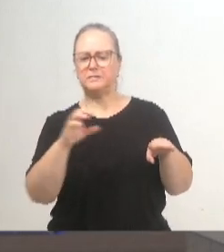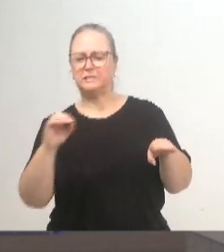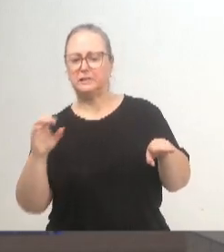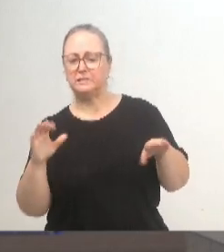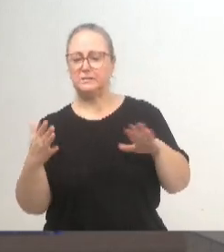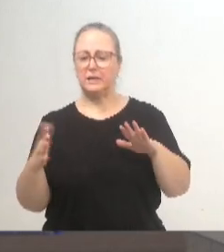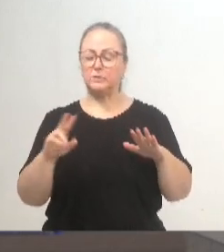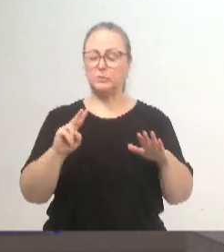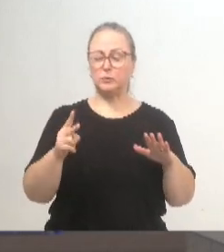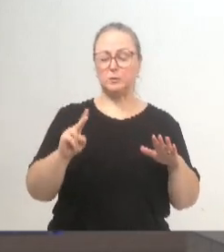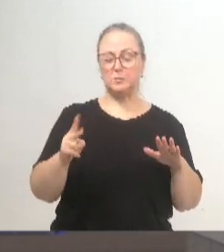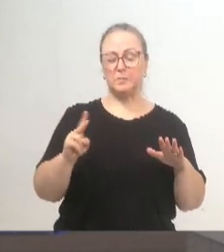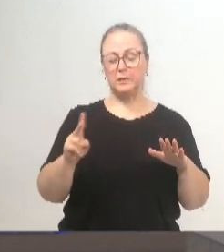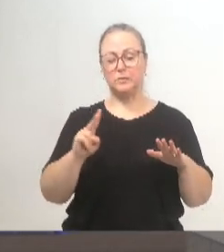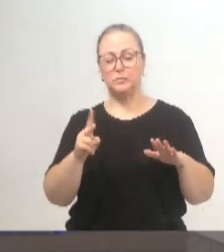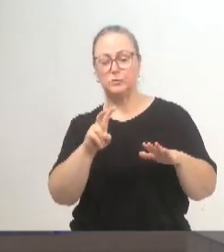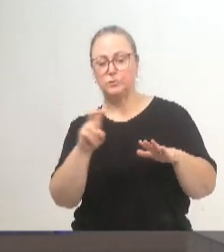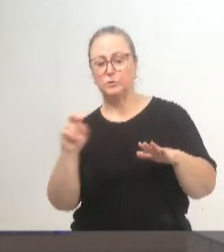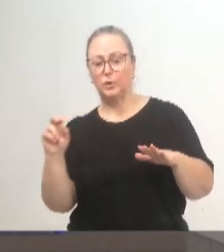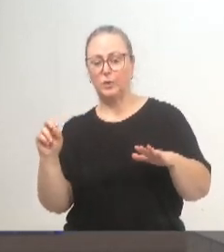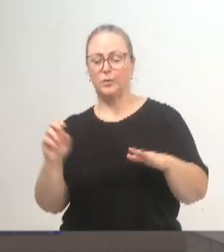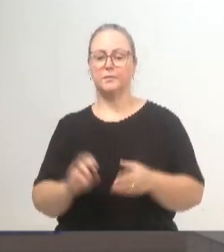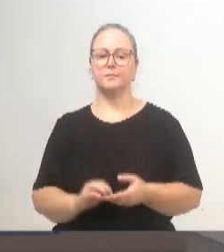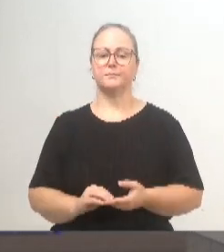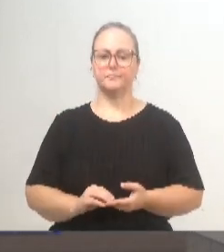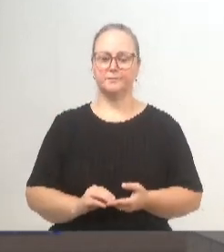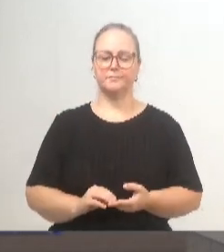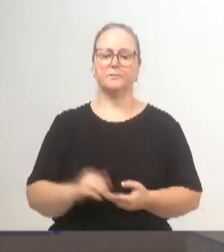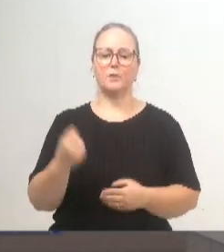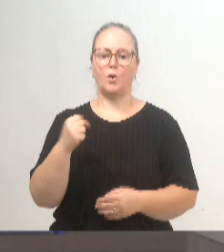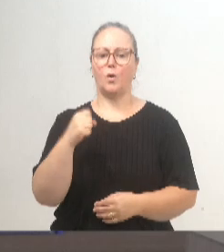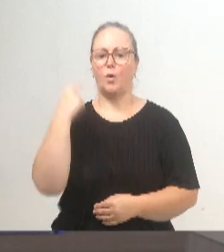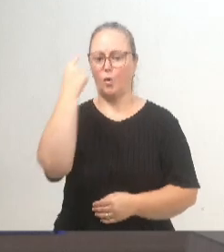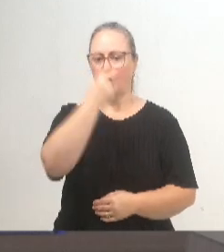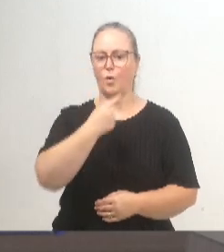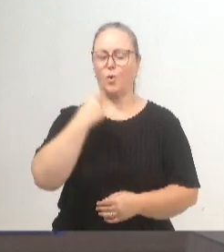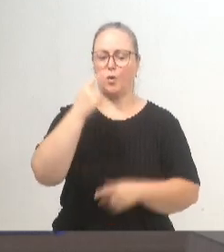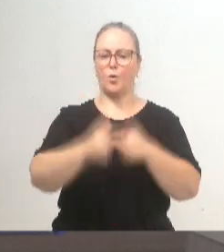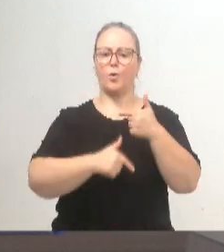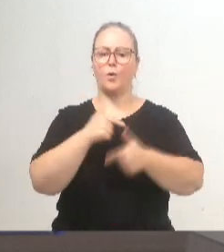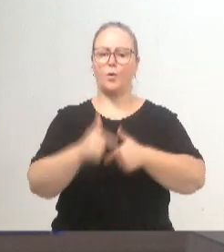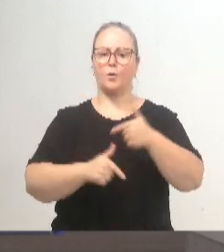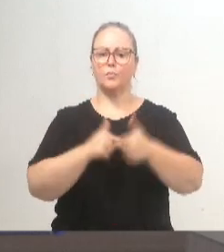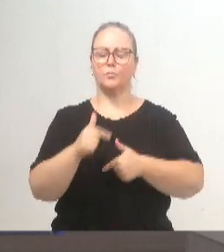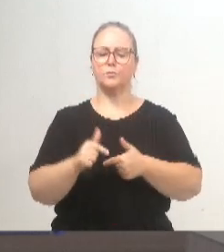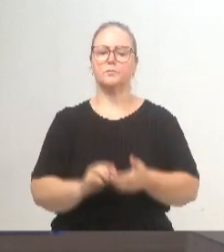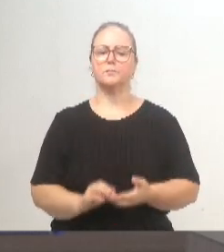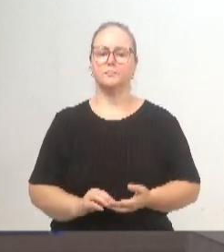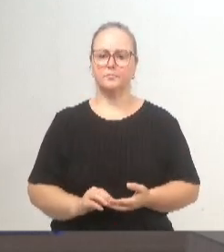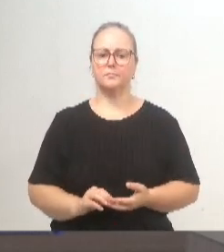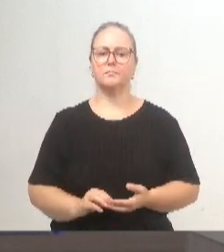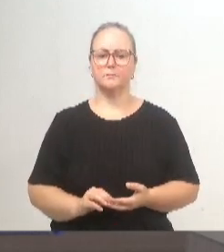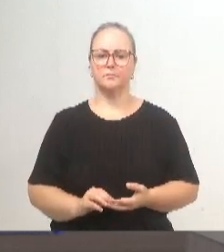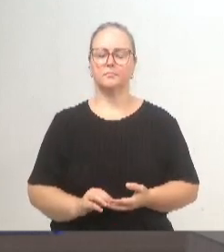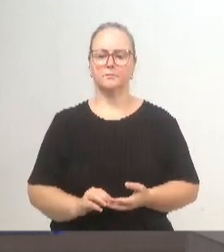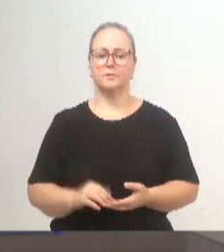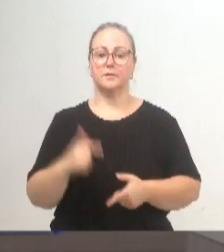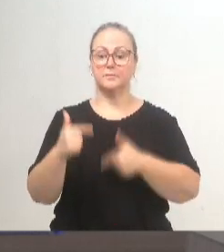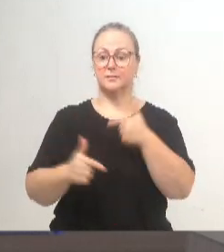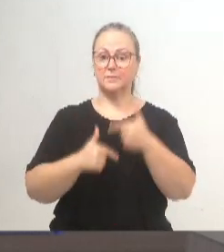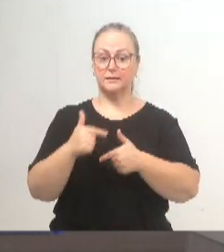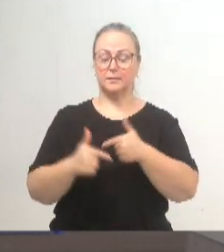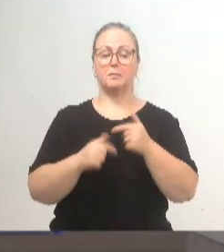para 2.500 e olha lá, uma carga horária de 8 horas por dia, e aí o custo de vida na cidade é muito